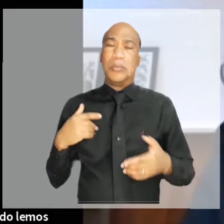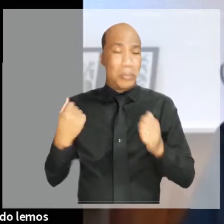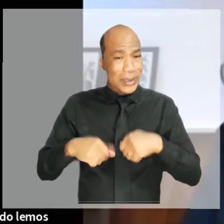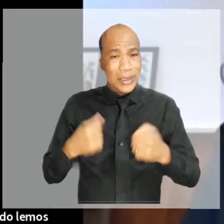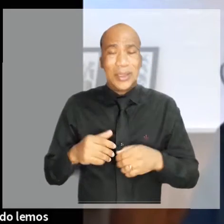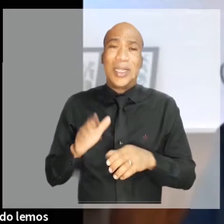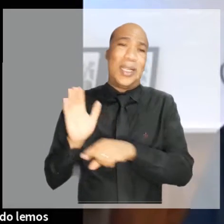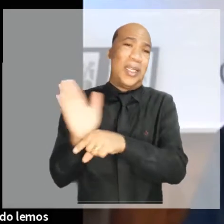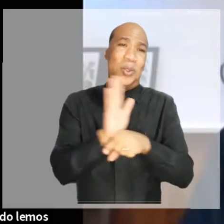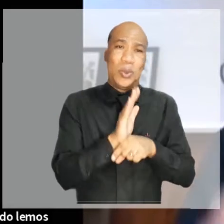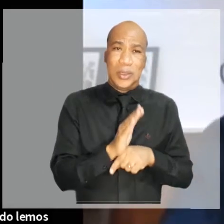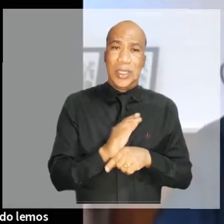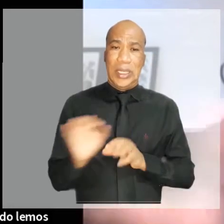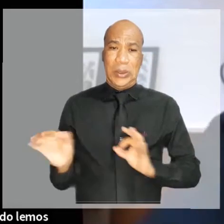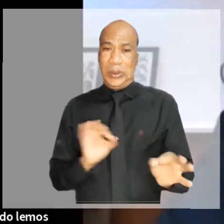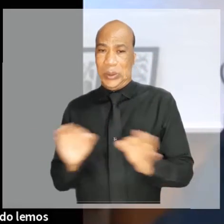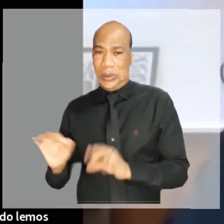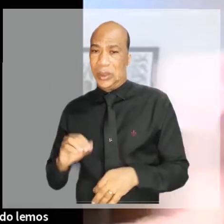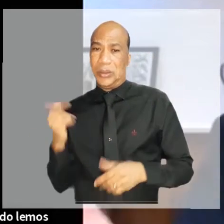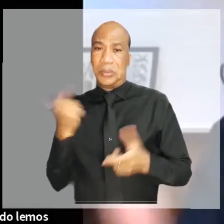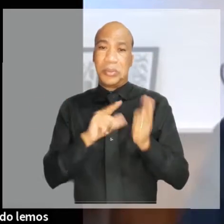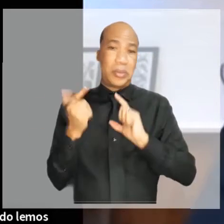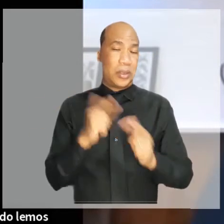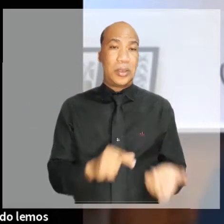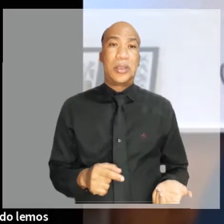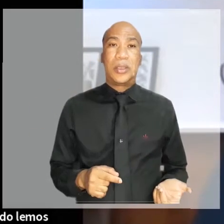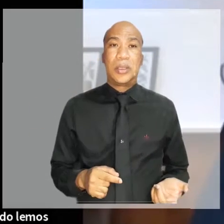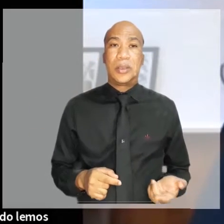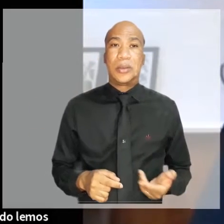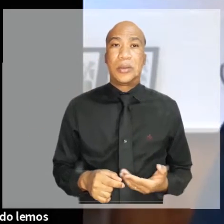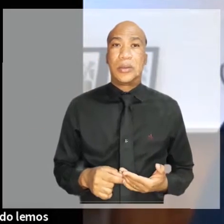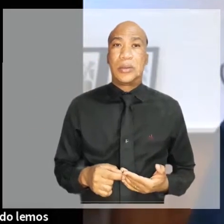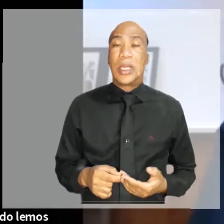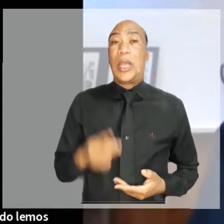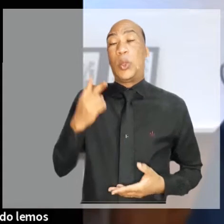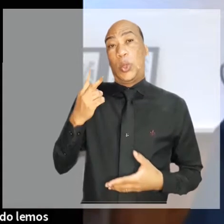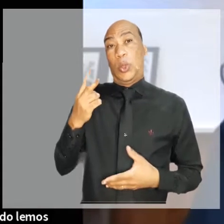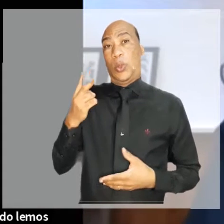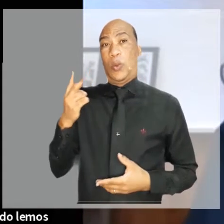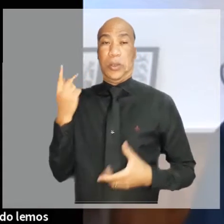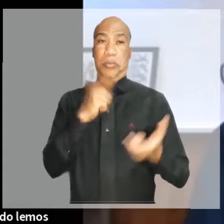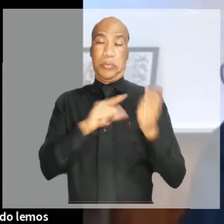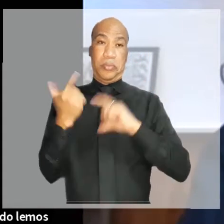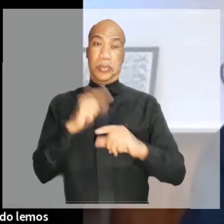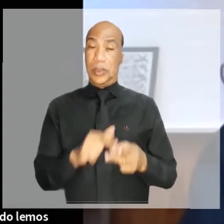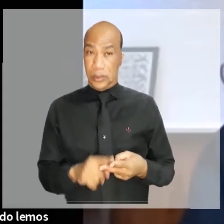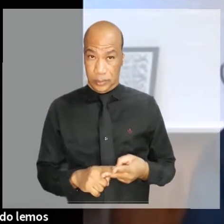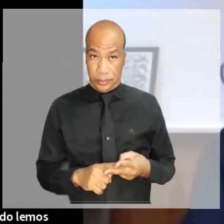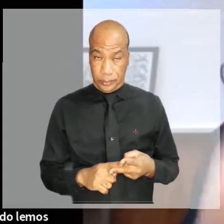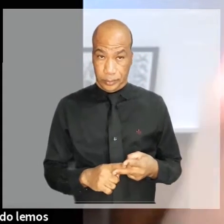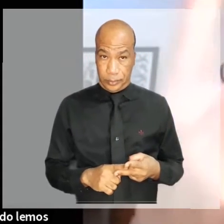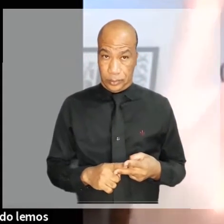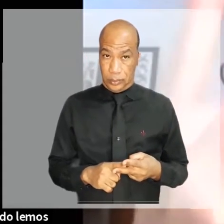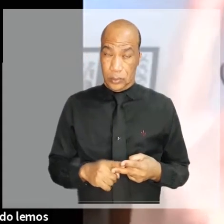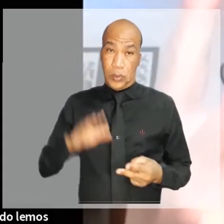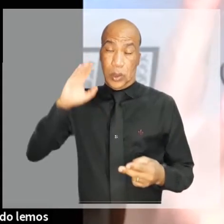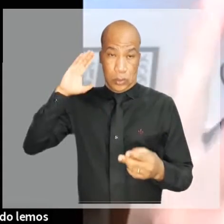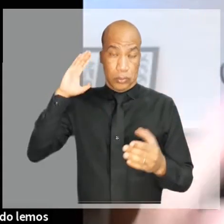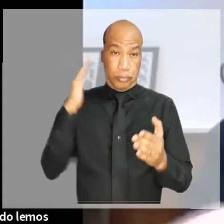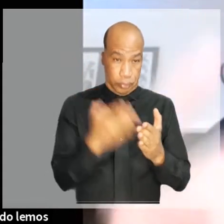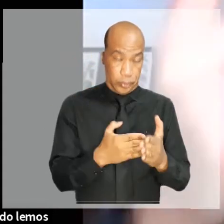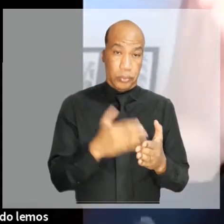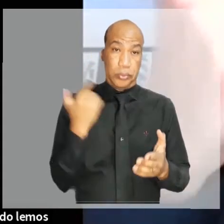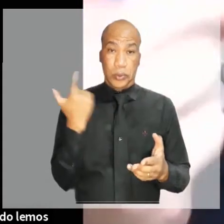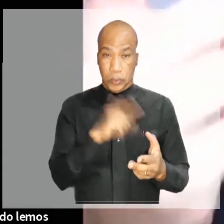medida, o setor privado, e também mostrar esses planejamentos que foram bem-sucedidos e que levaram a 2